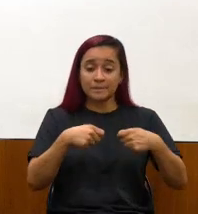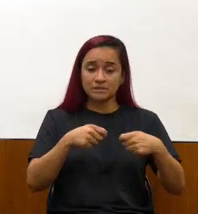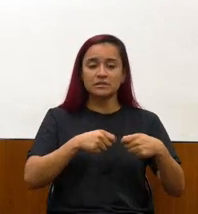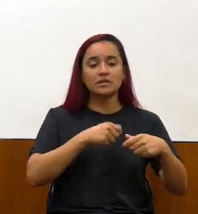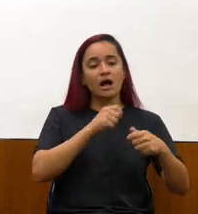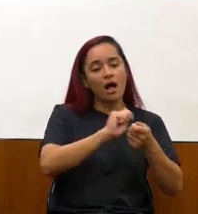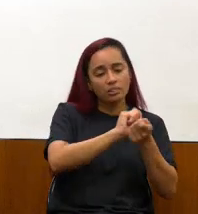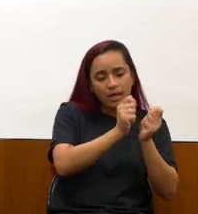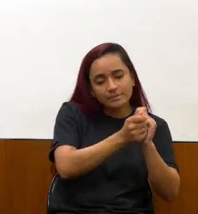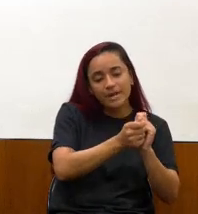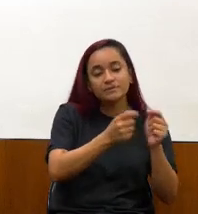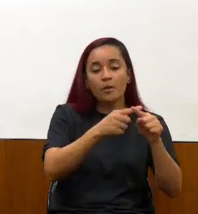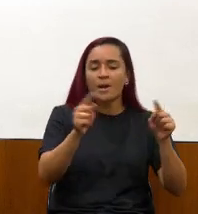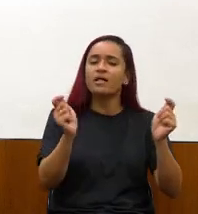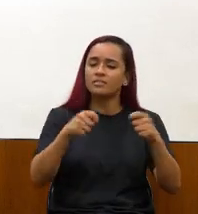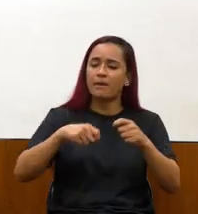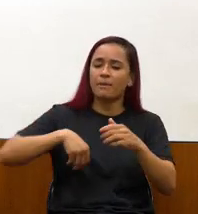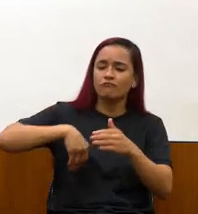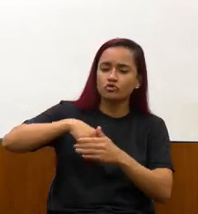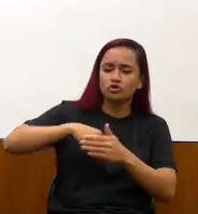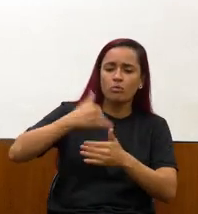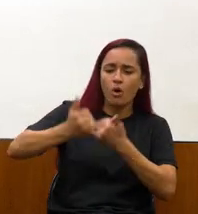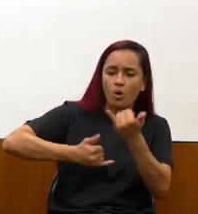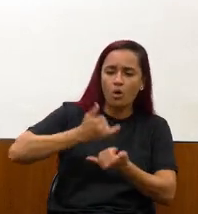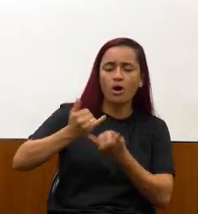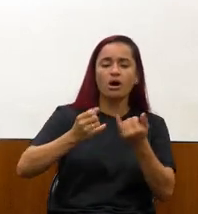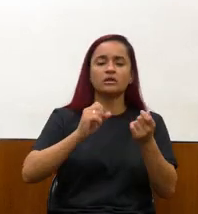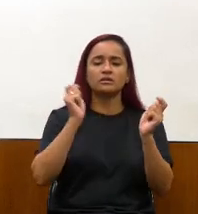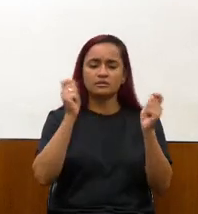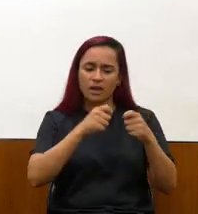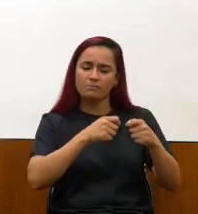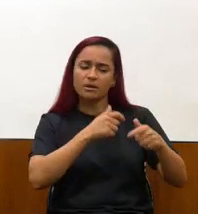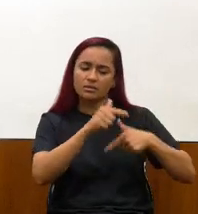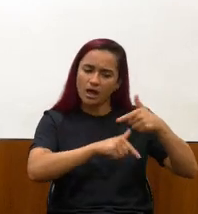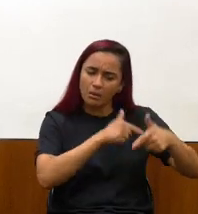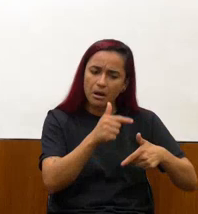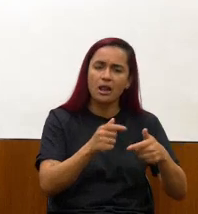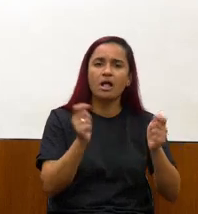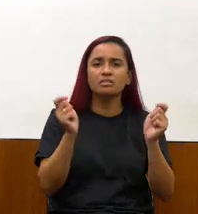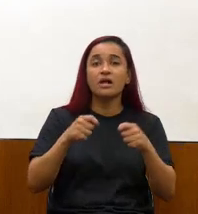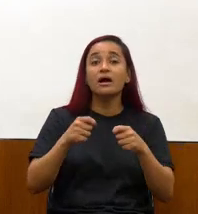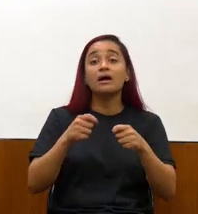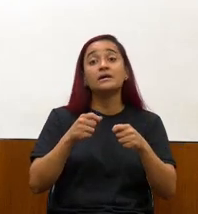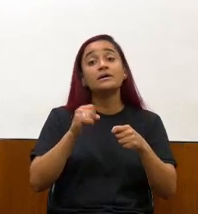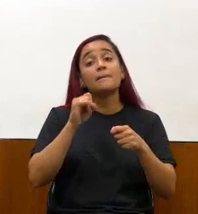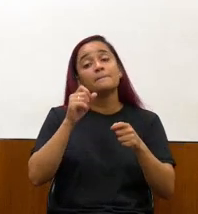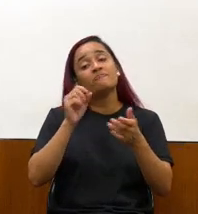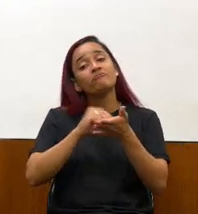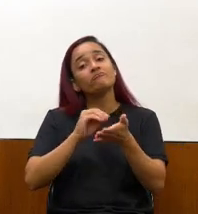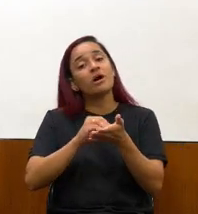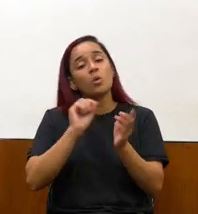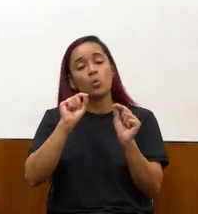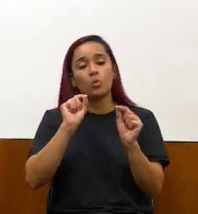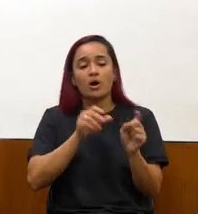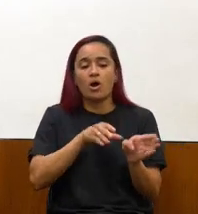jogar bola, ele vai fazer atividade desde que ele seja orientado, desde que aquela família seja convidada a justamente